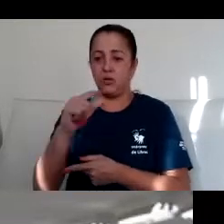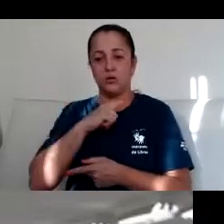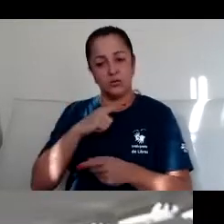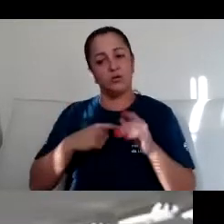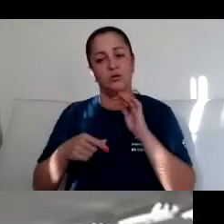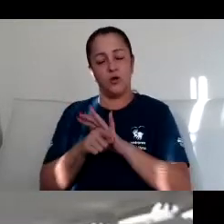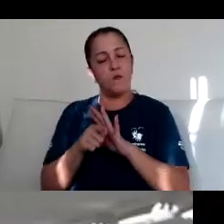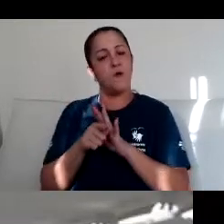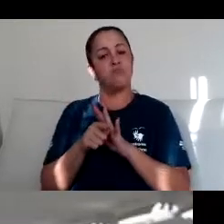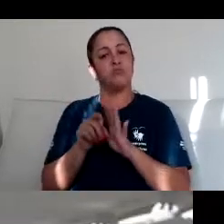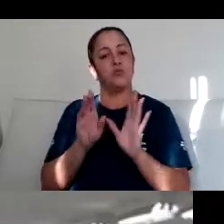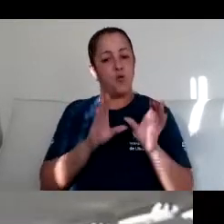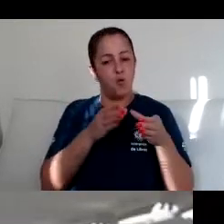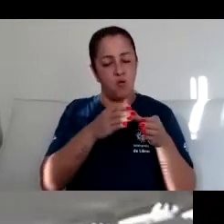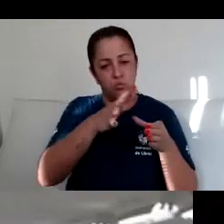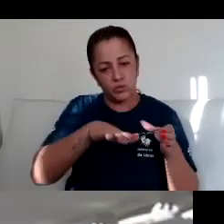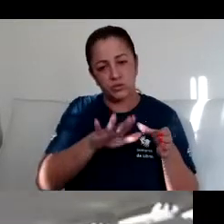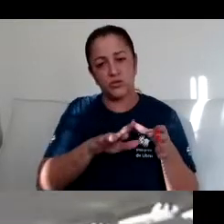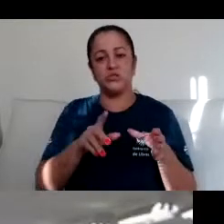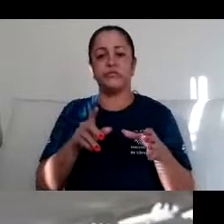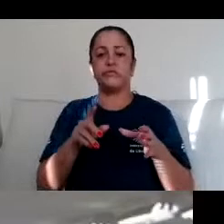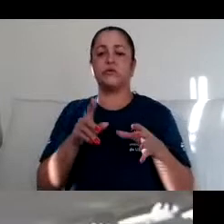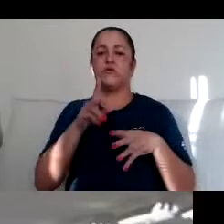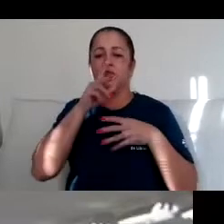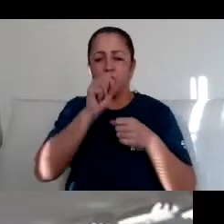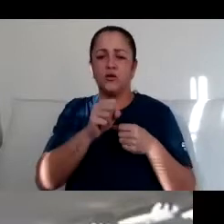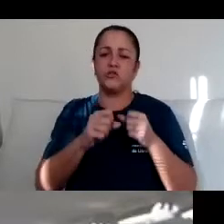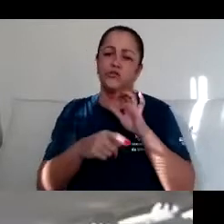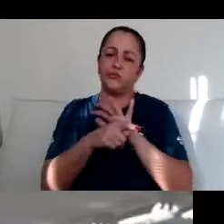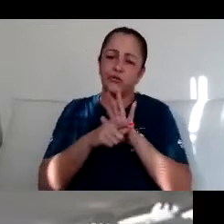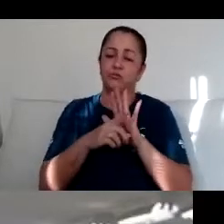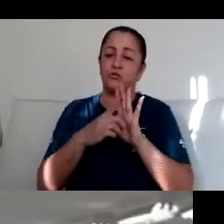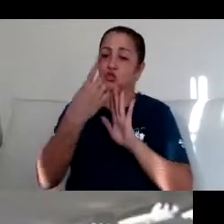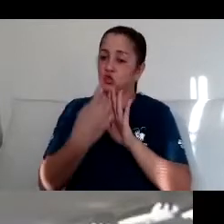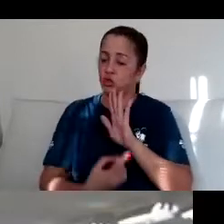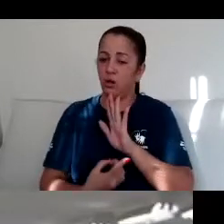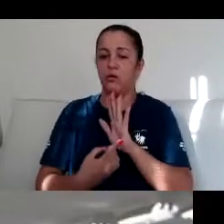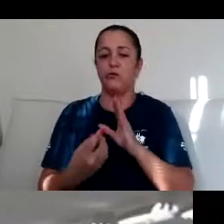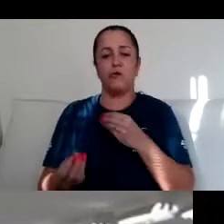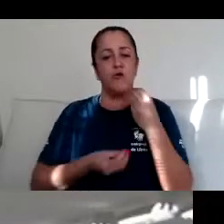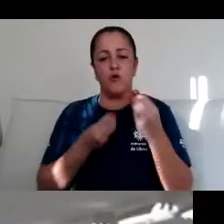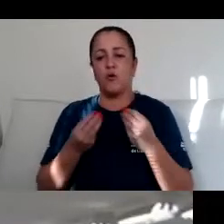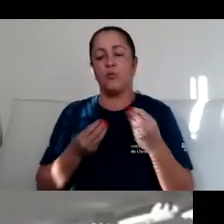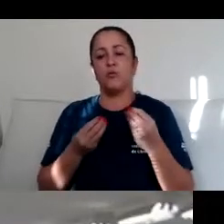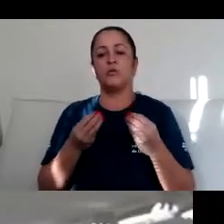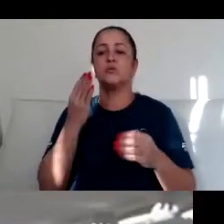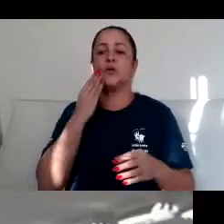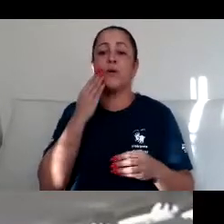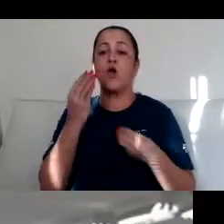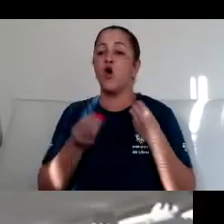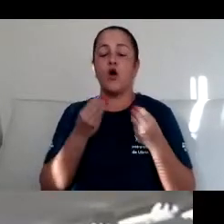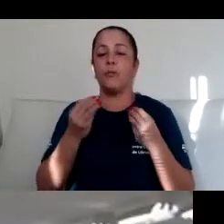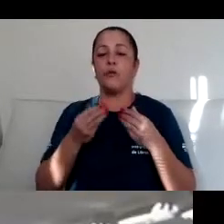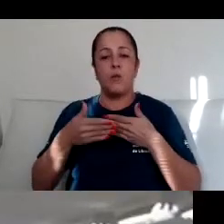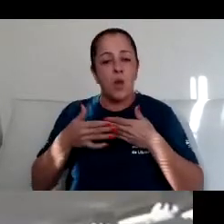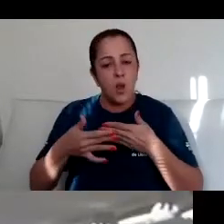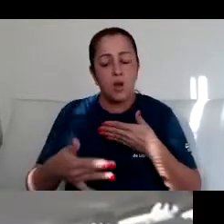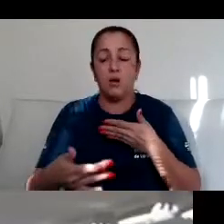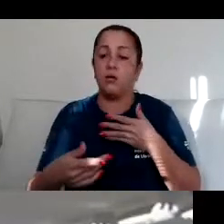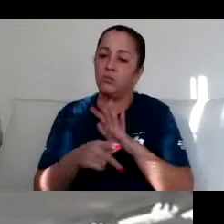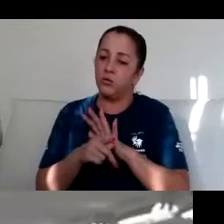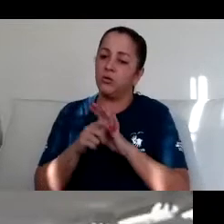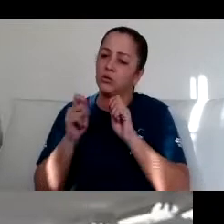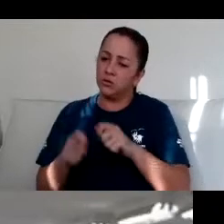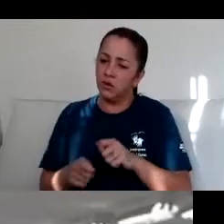histórico de violação de direitos. Sem saber ao certo que caminho seguir, Ainda em 2013, nós chamamos